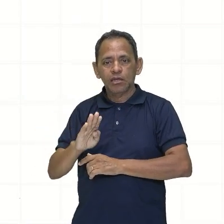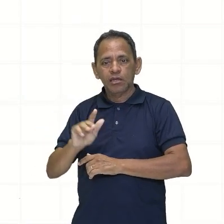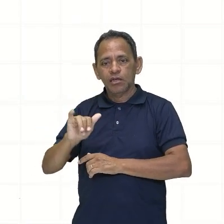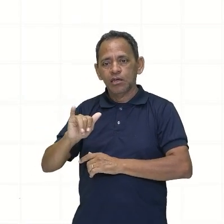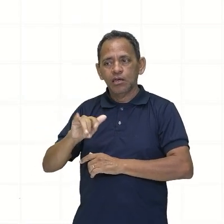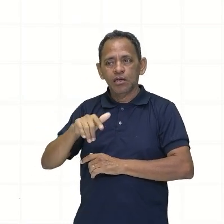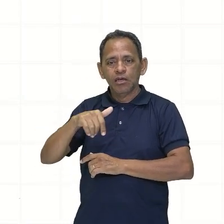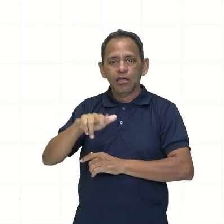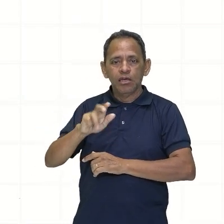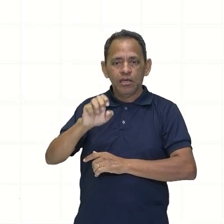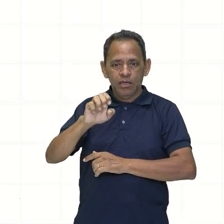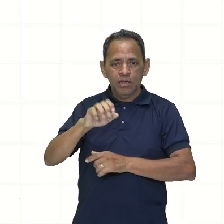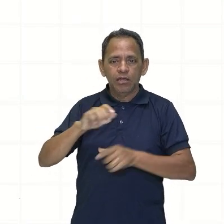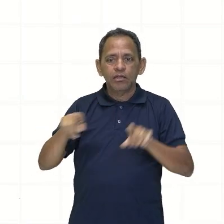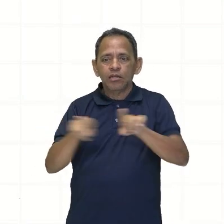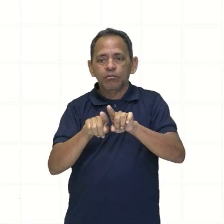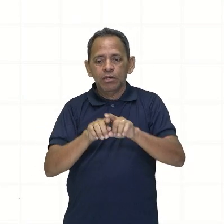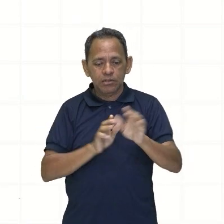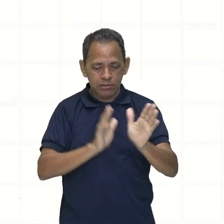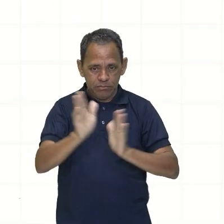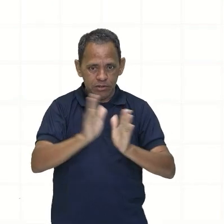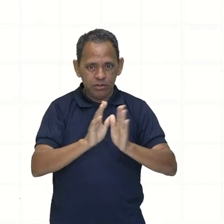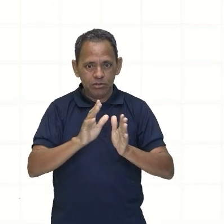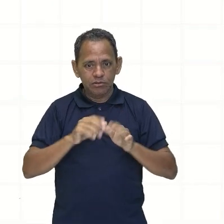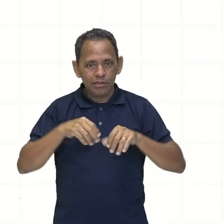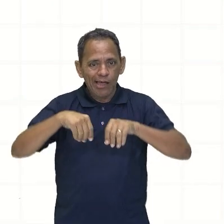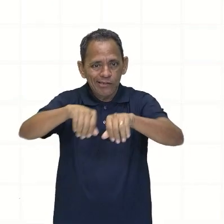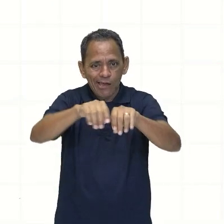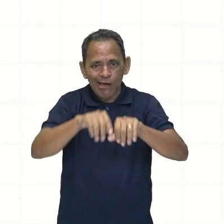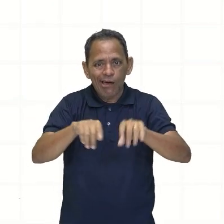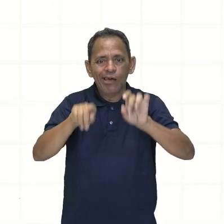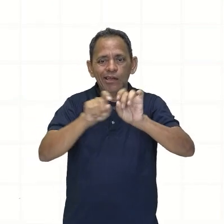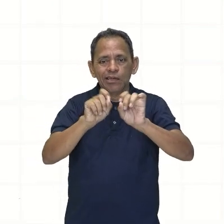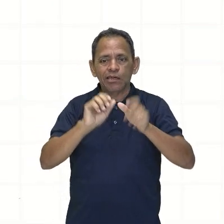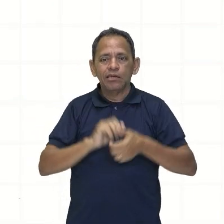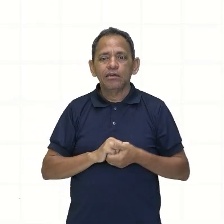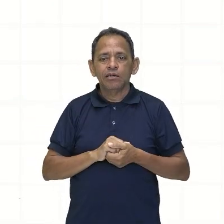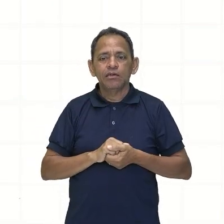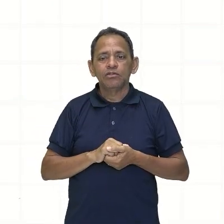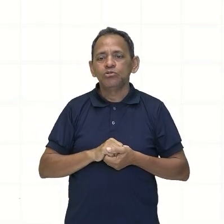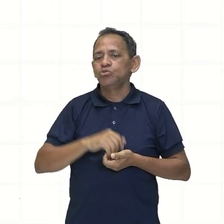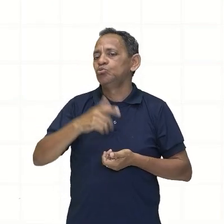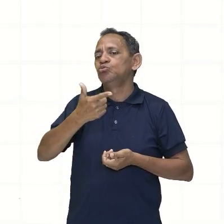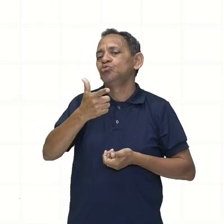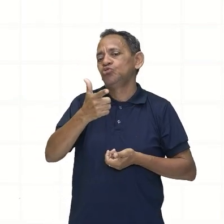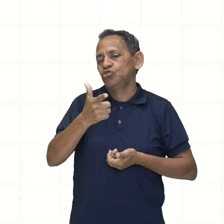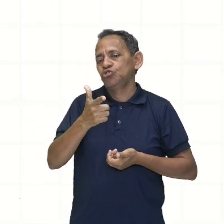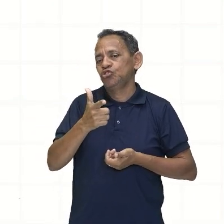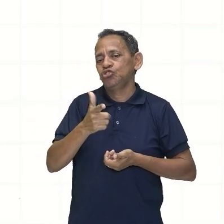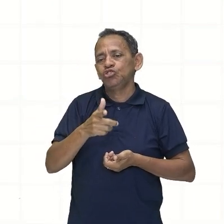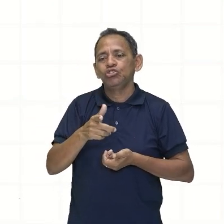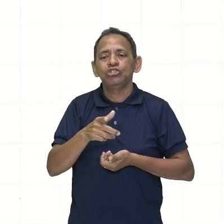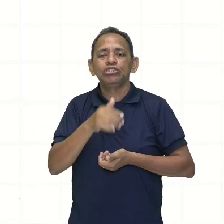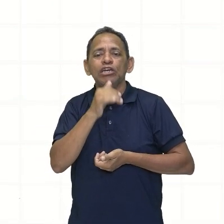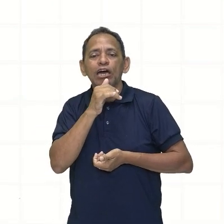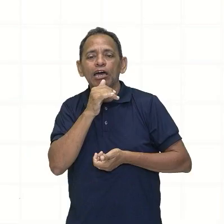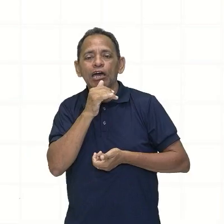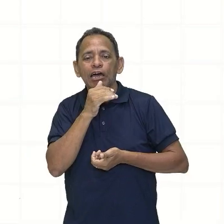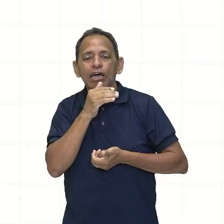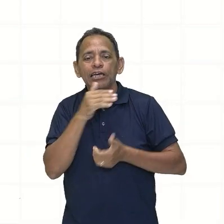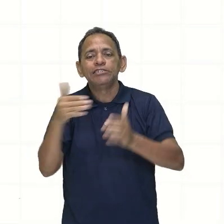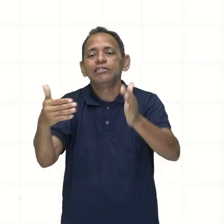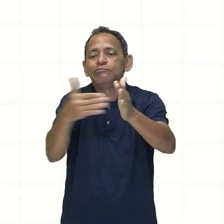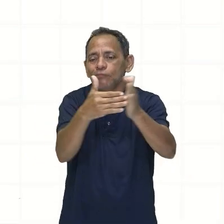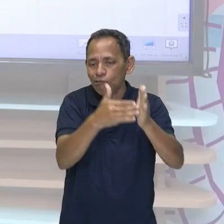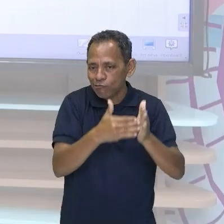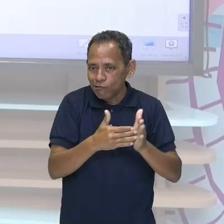porque durante esse período, os territórios ali da África, eles ainda não estavam definidos, né, delimitados, como